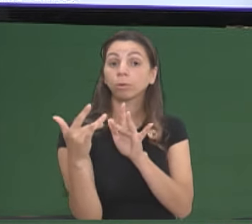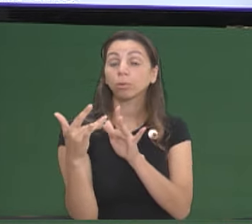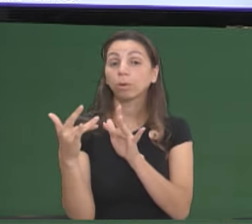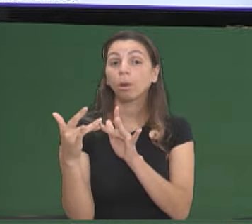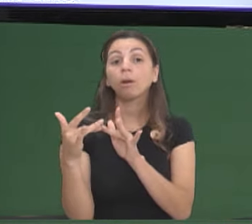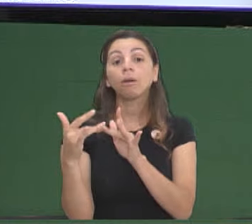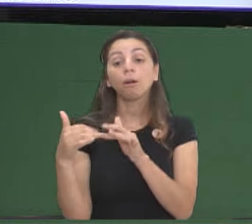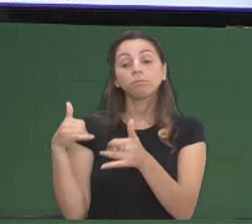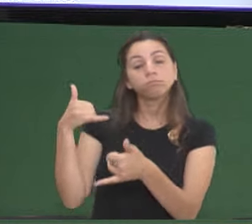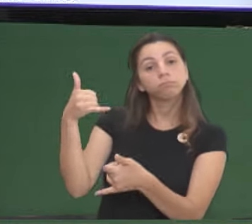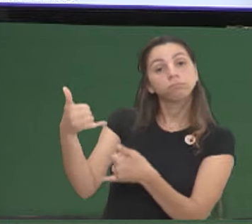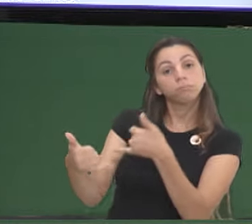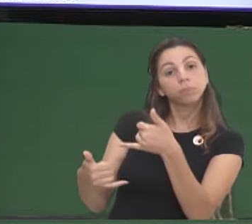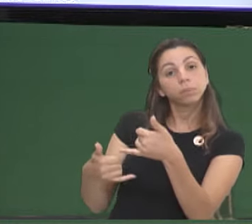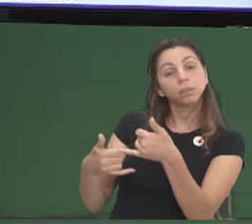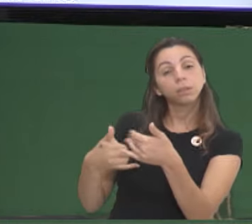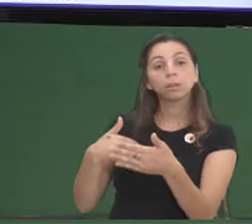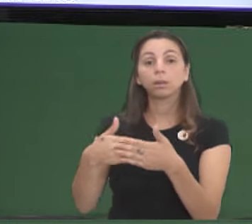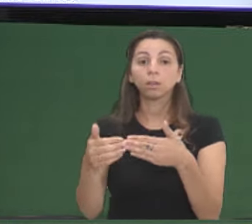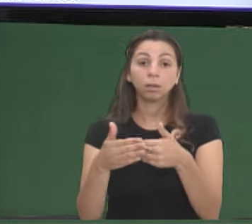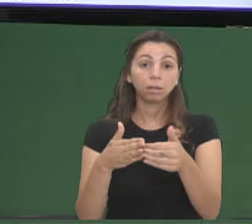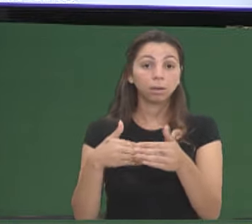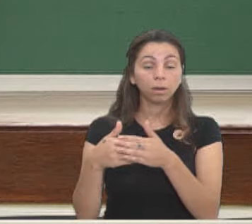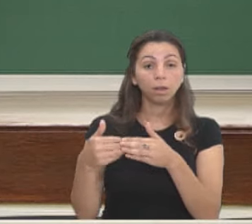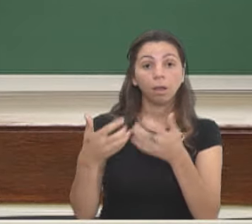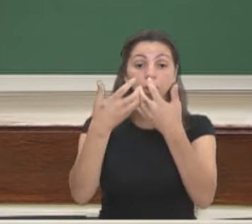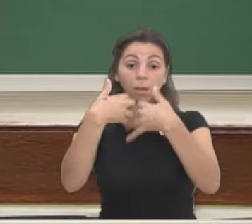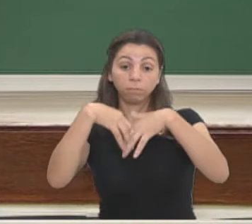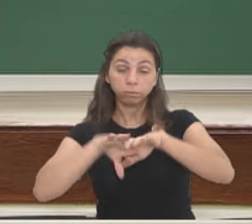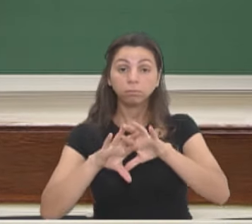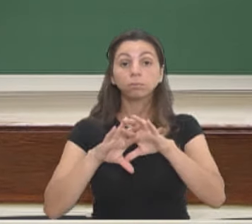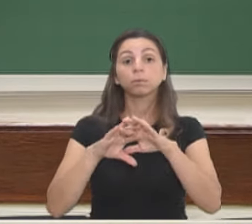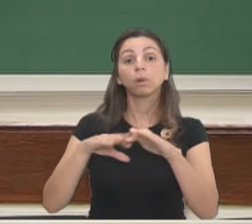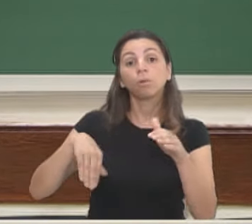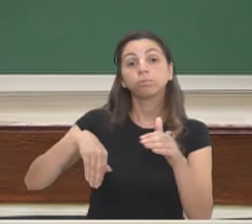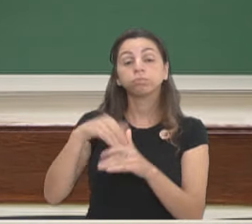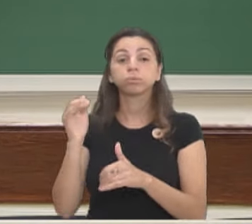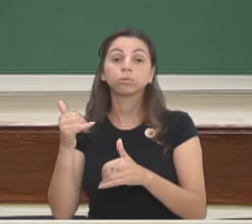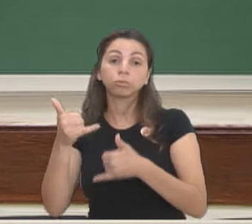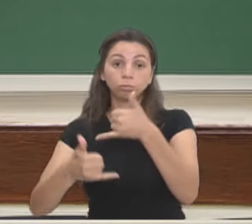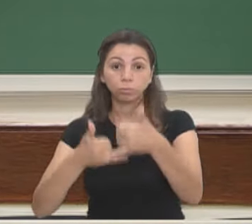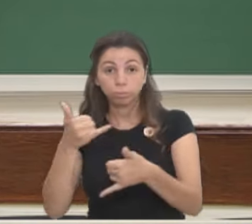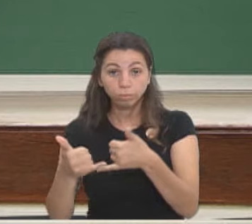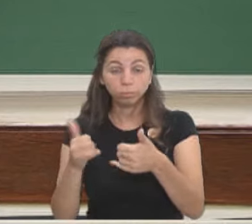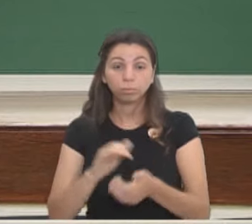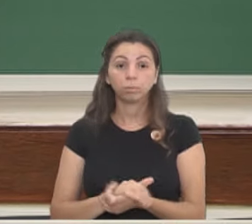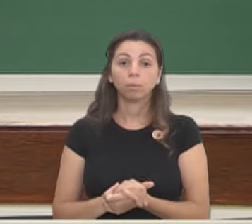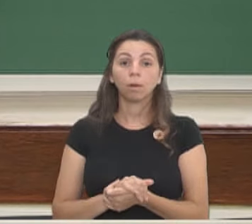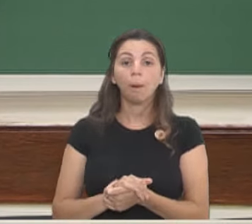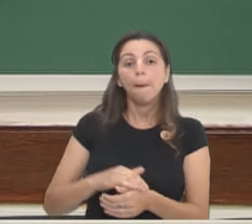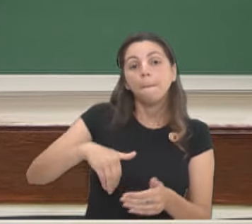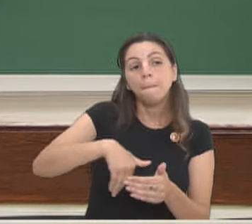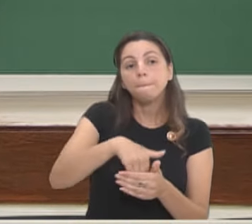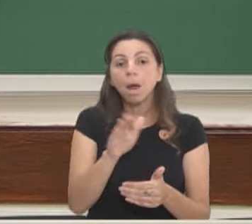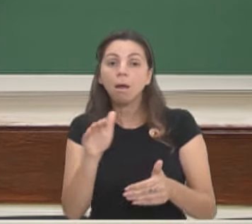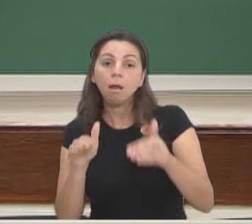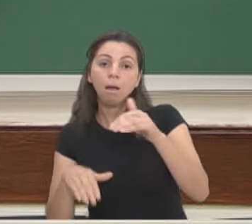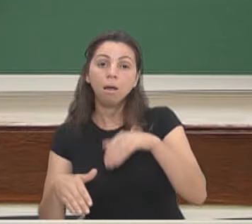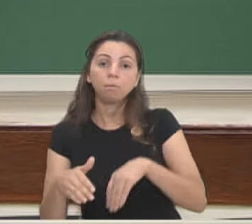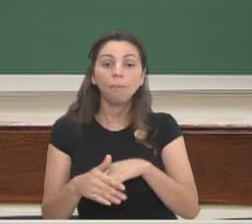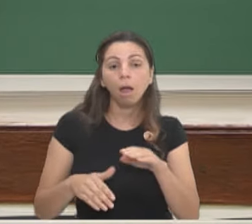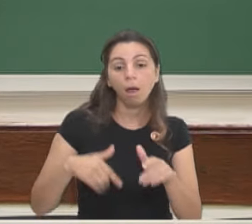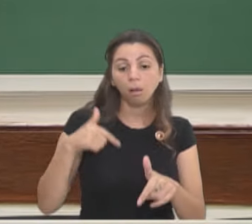né? Independente da função que desempenha no jogo, na partida, né? Mas ele deve ser passado entre todos os jogadores do time, para